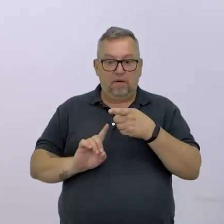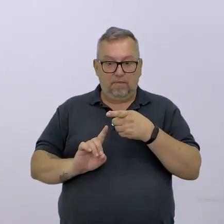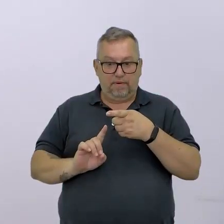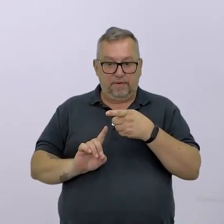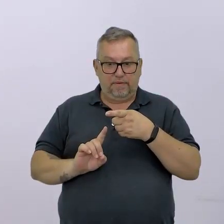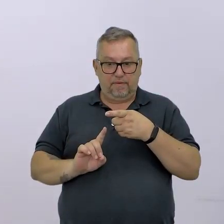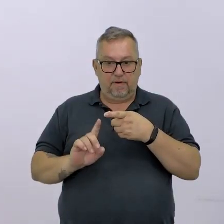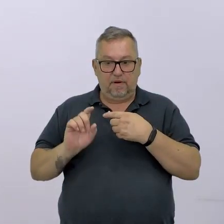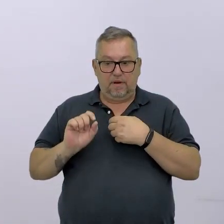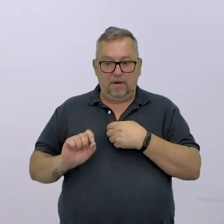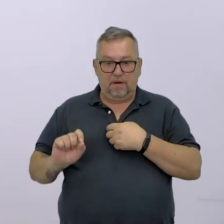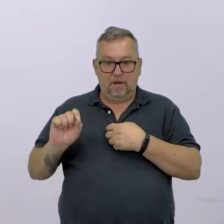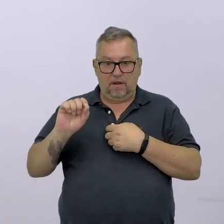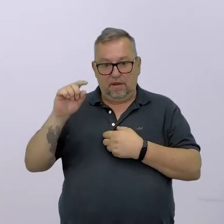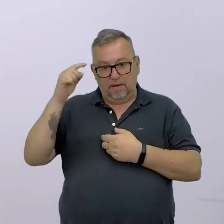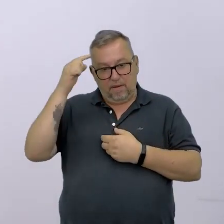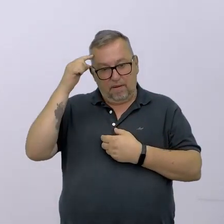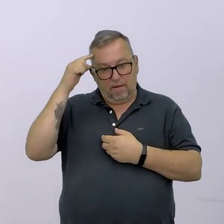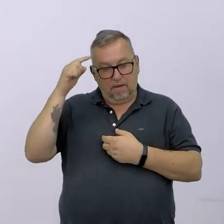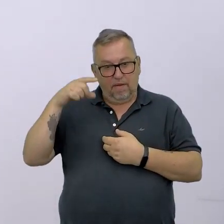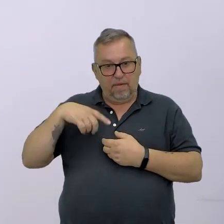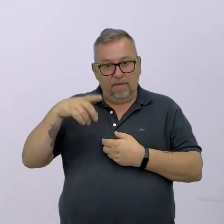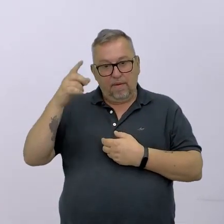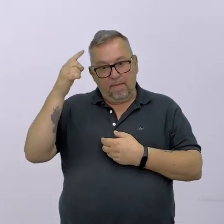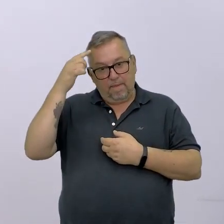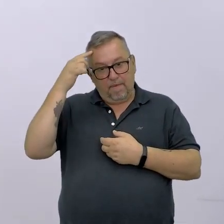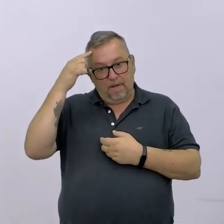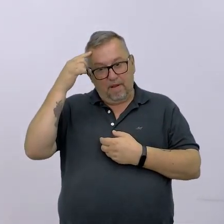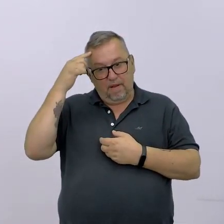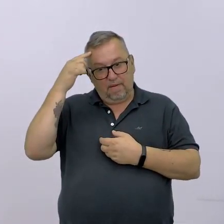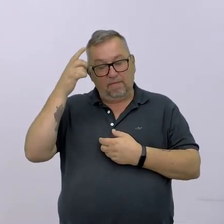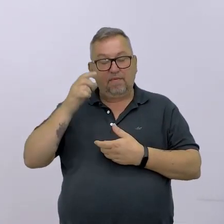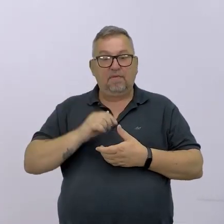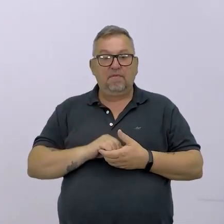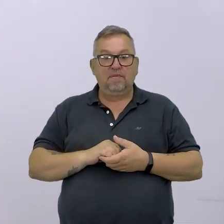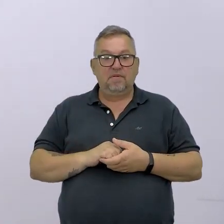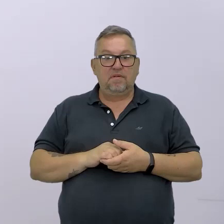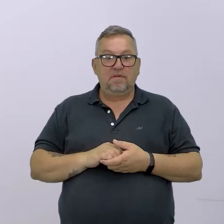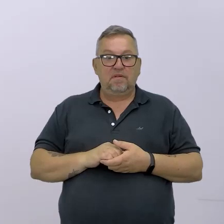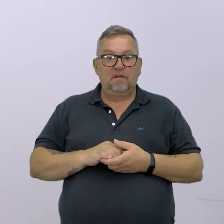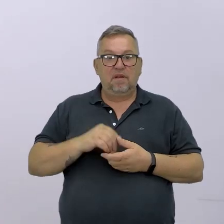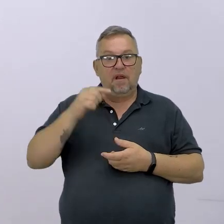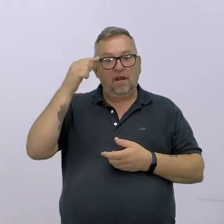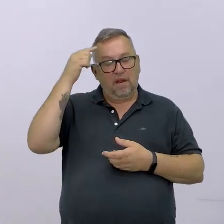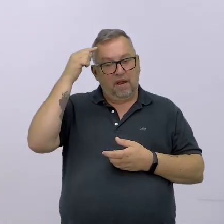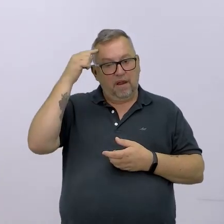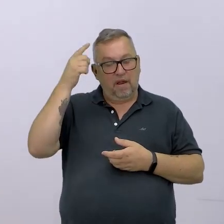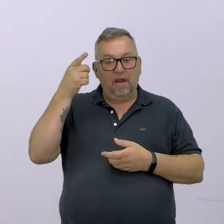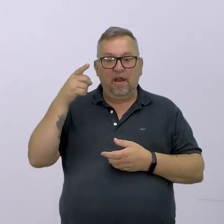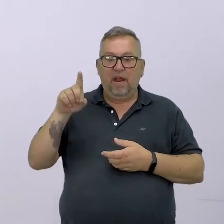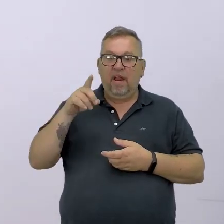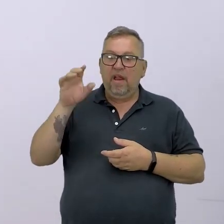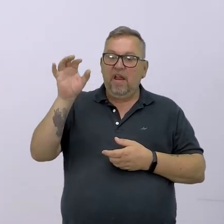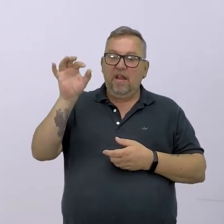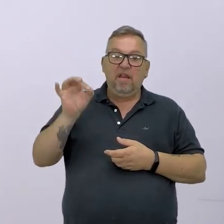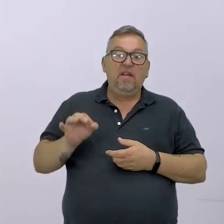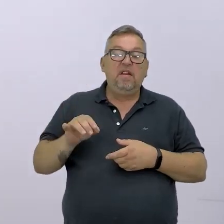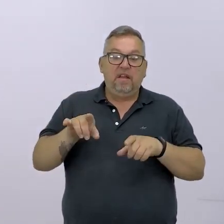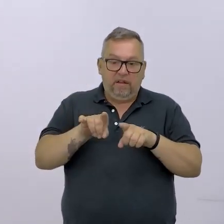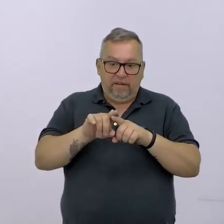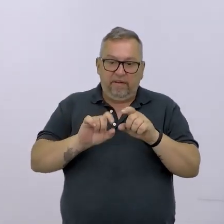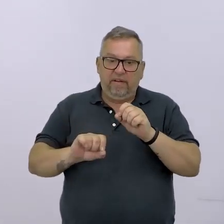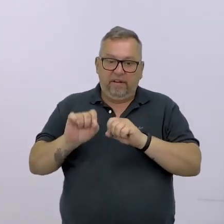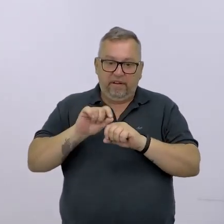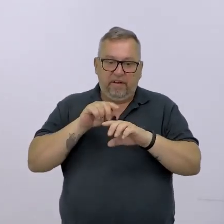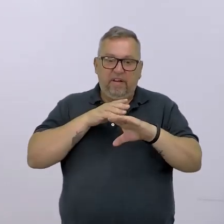é a ideia de que eu penso, né? Porque pensar, então, seria a nossa única certeza. Então,